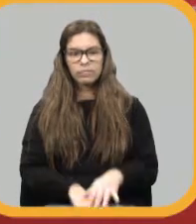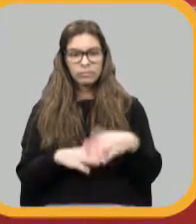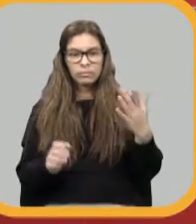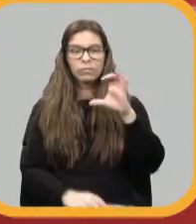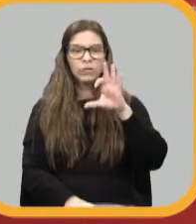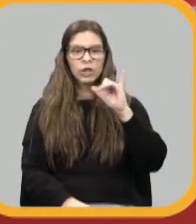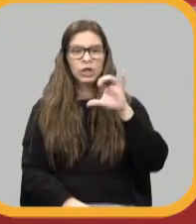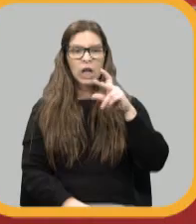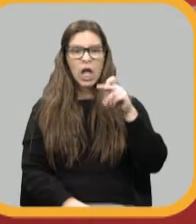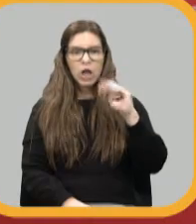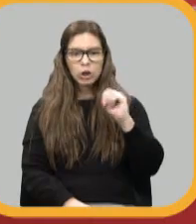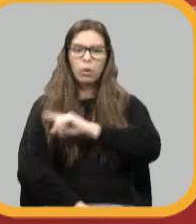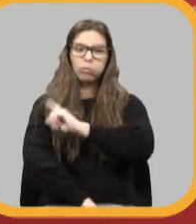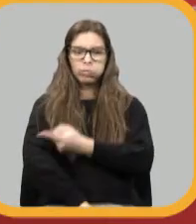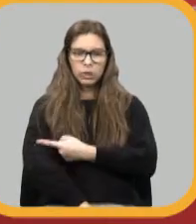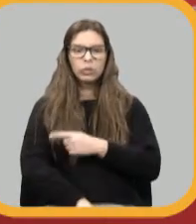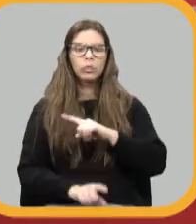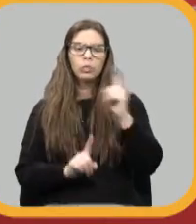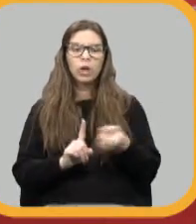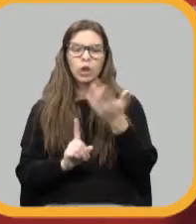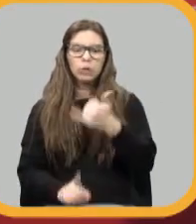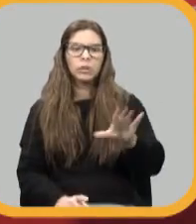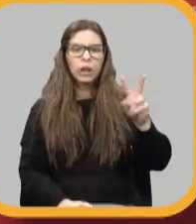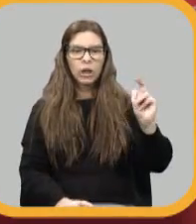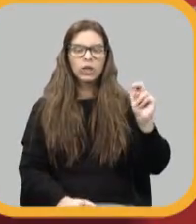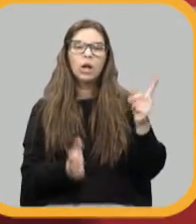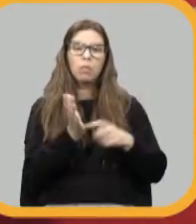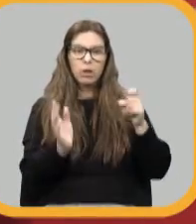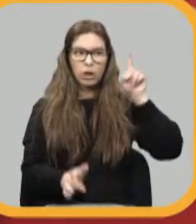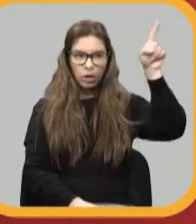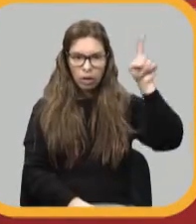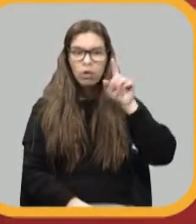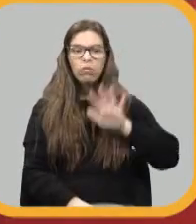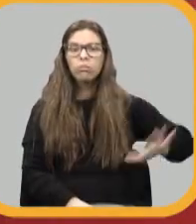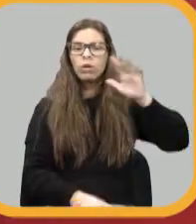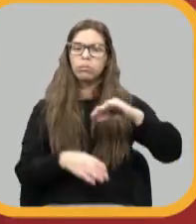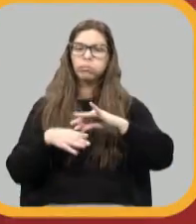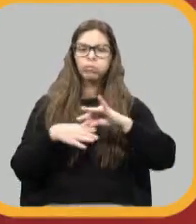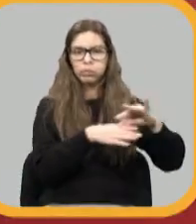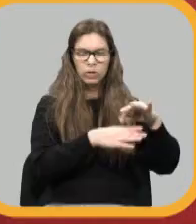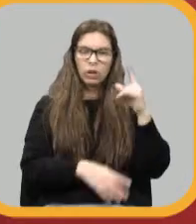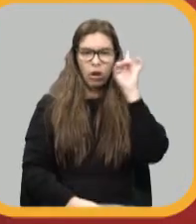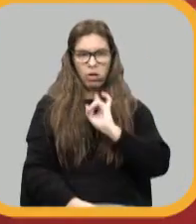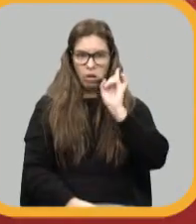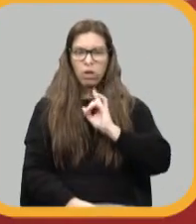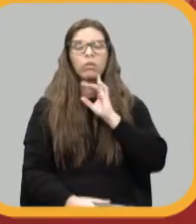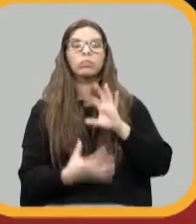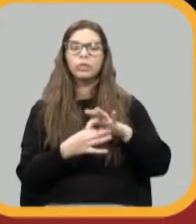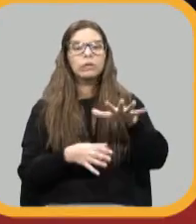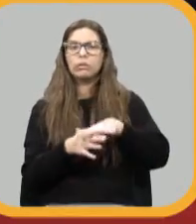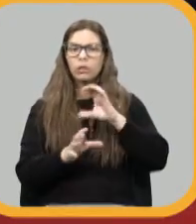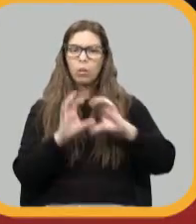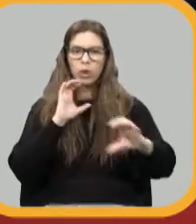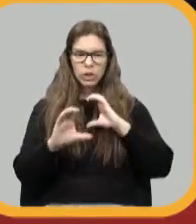As Chicas Poderosas nasceram em 2013 na América Latina com o objetivo de promover a liderança feminina nos meios de